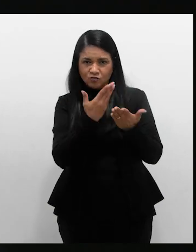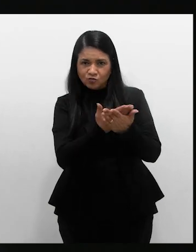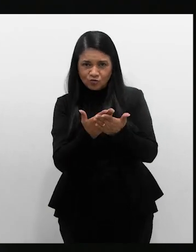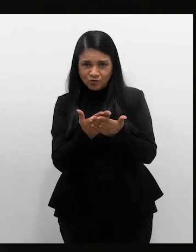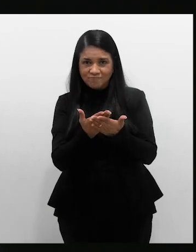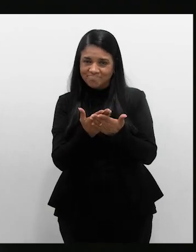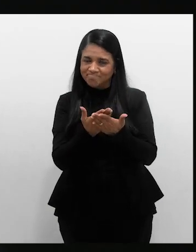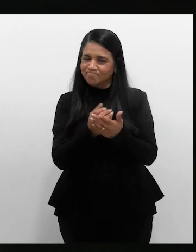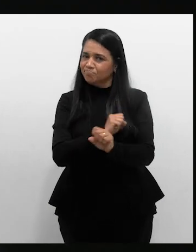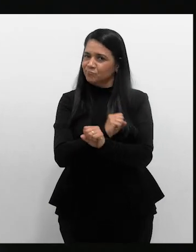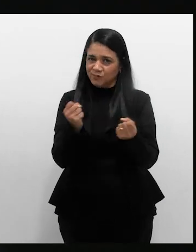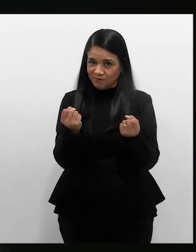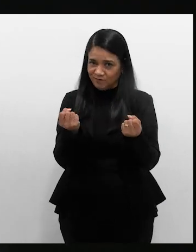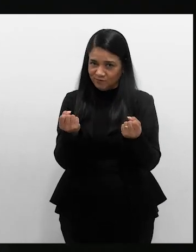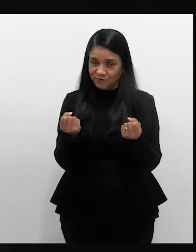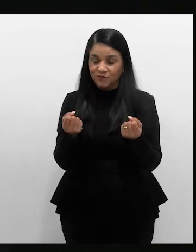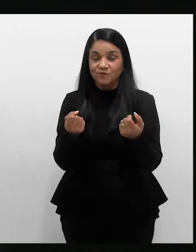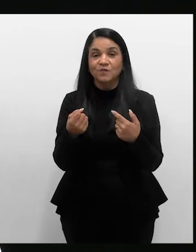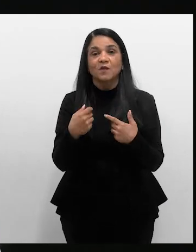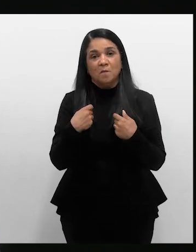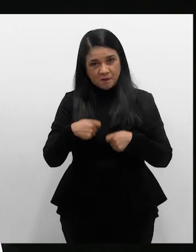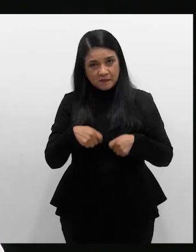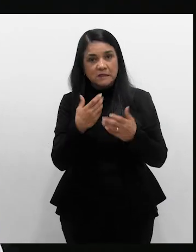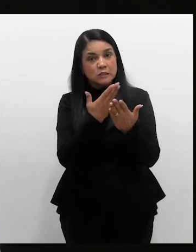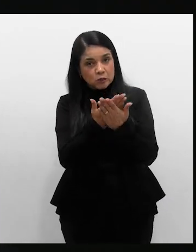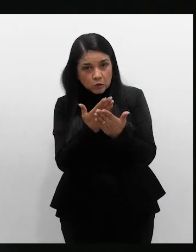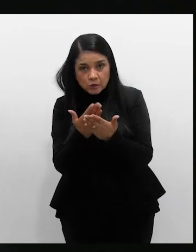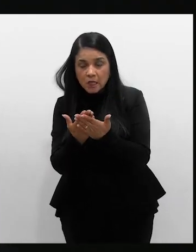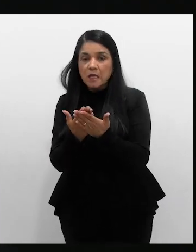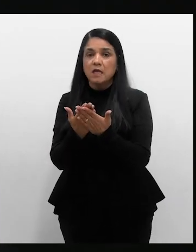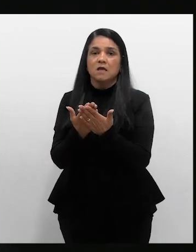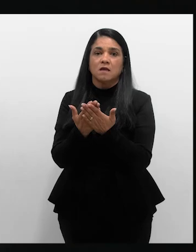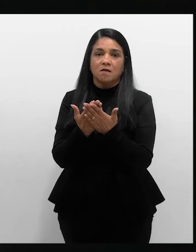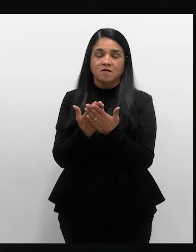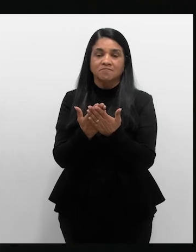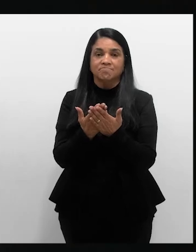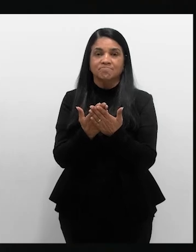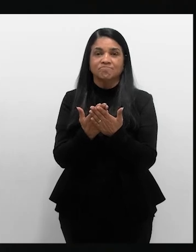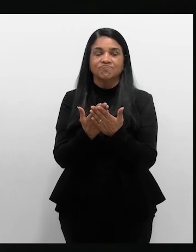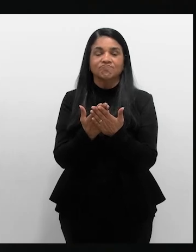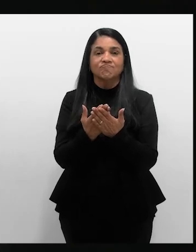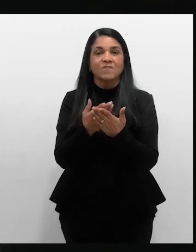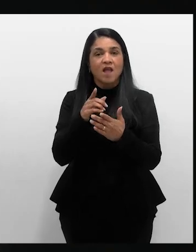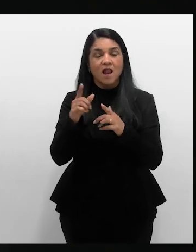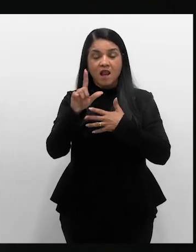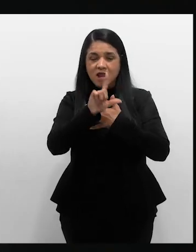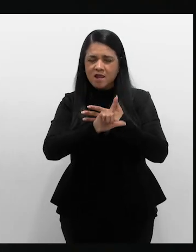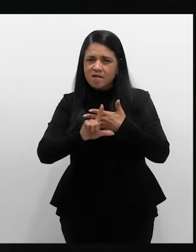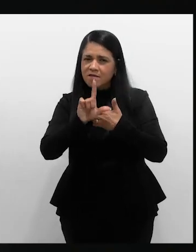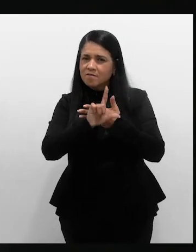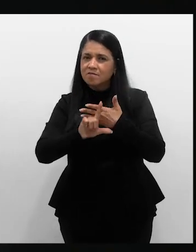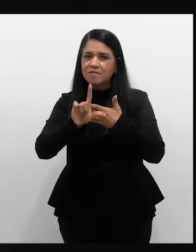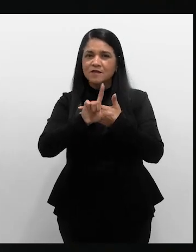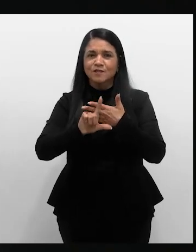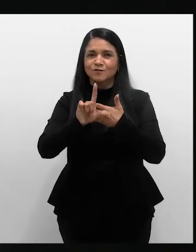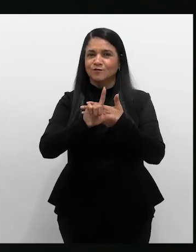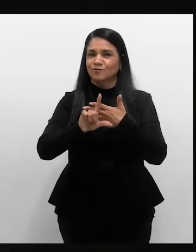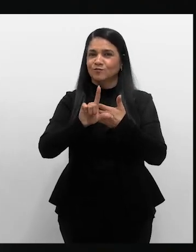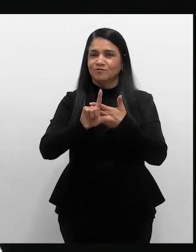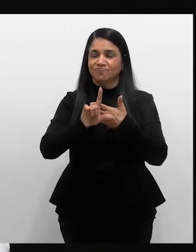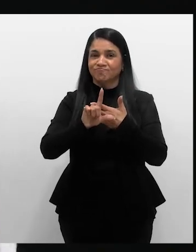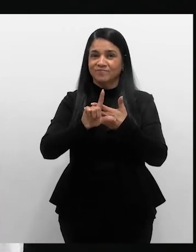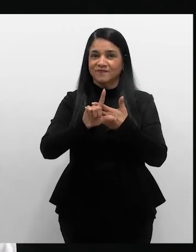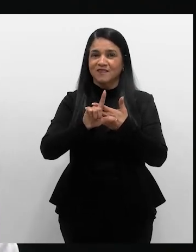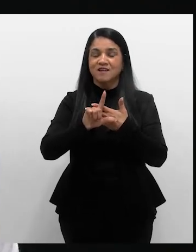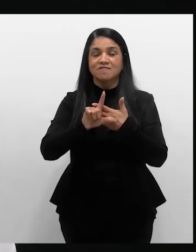dar liga. Claro. Não vai dar liga, né? Claro. E nessa coisa de estudar, nessa função estudo, eu acho que a literatura é uma das coisas, além